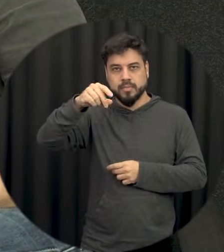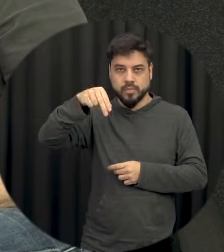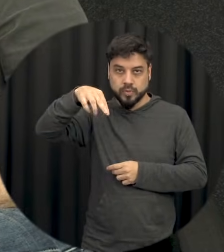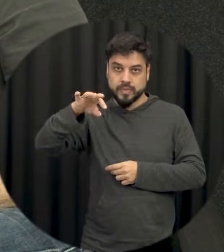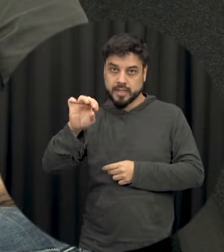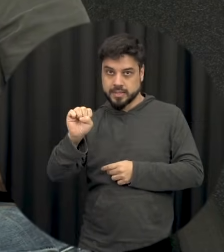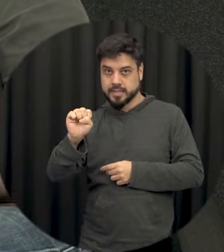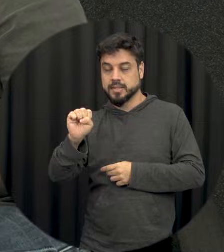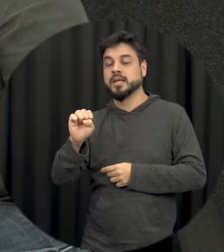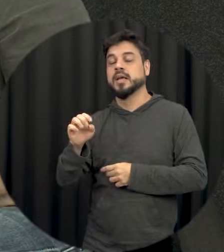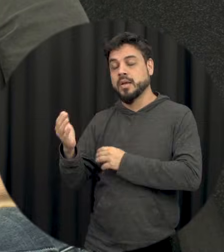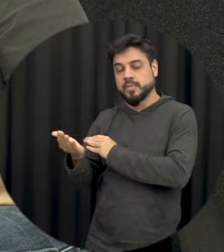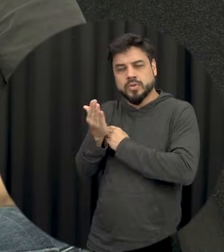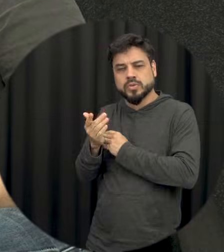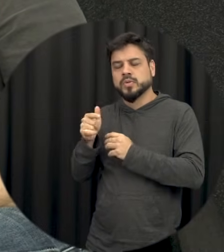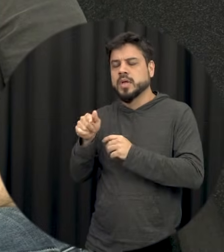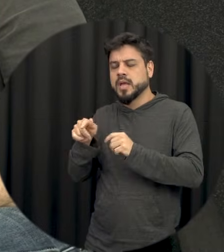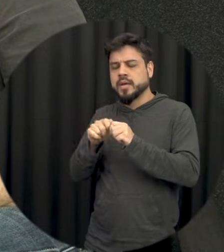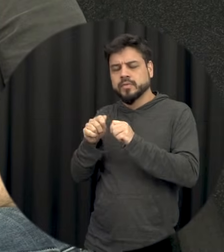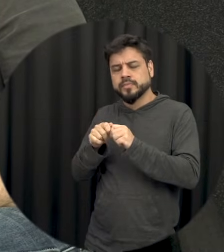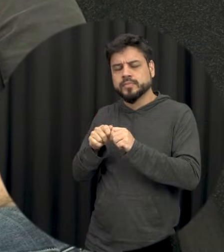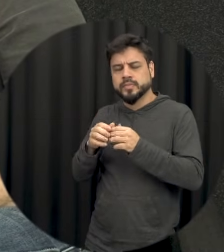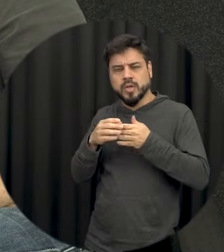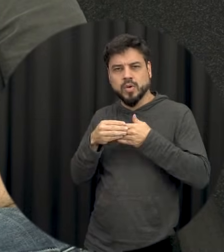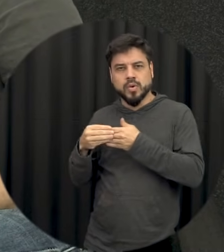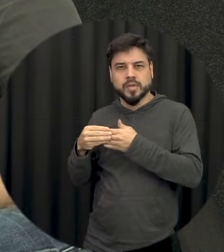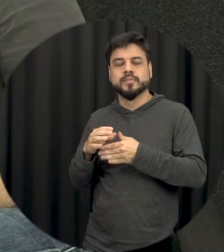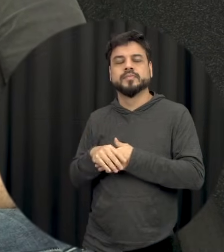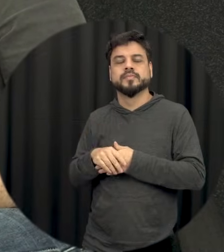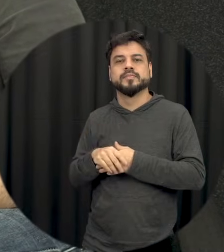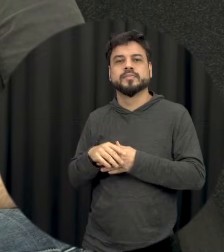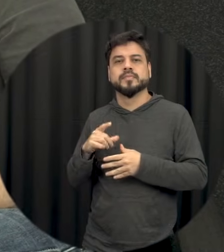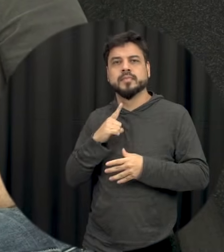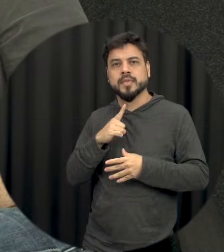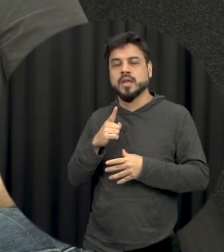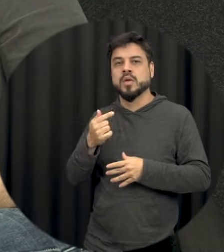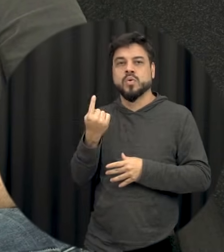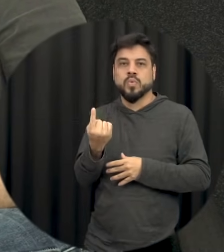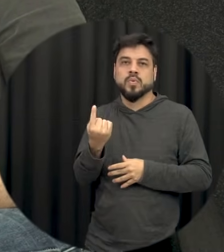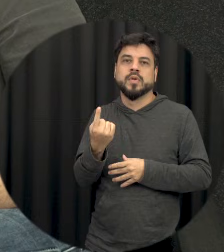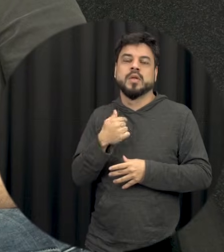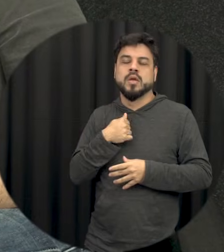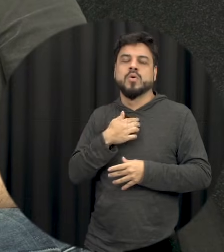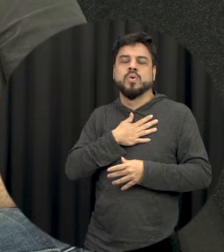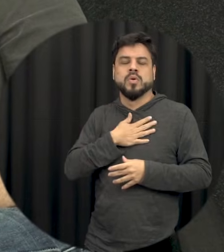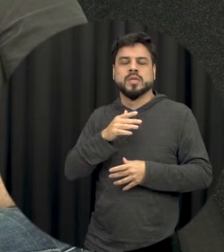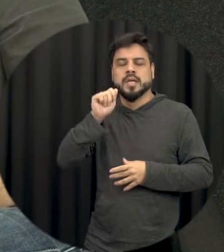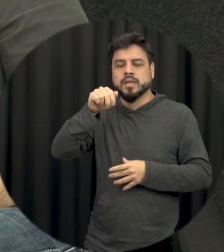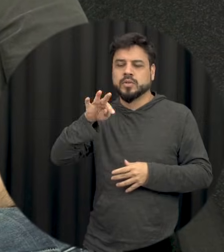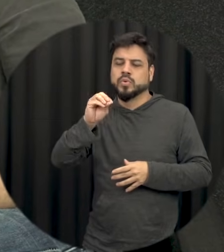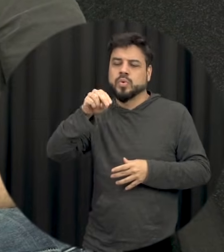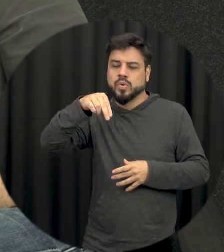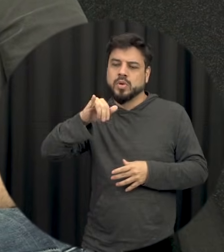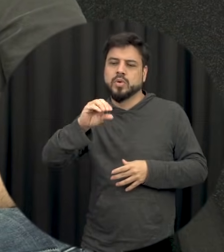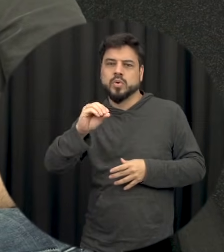eu tenho uma paixão, assim, muito forte por uma grande figura intelectual brasileira, que é Antônio Cândido, né?